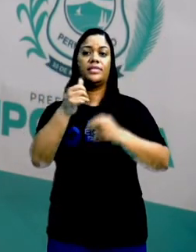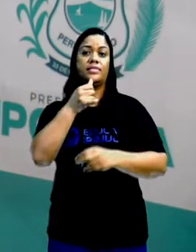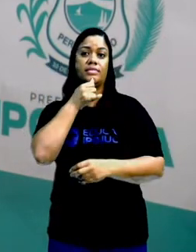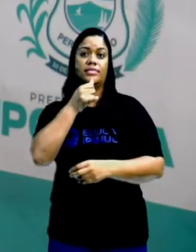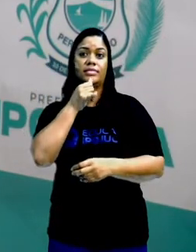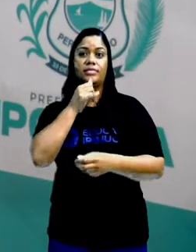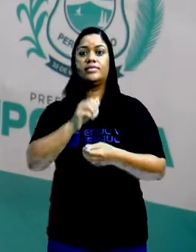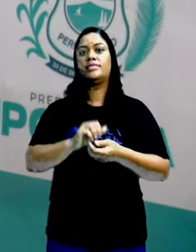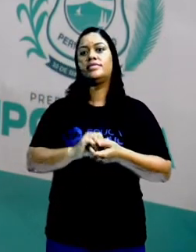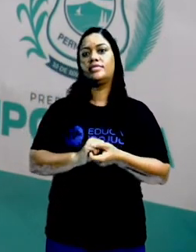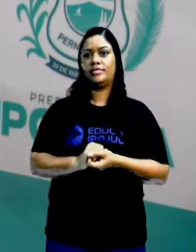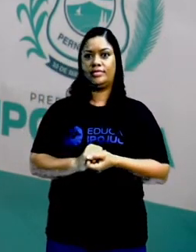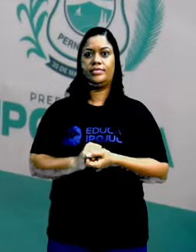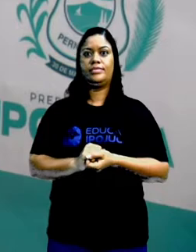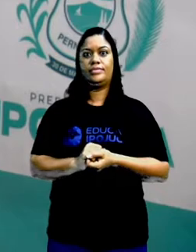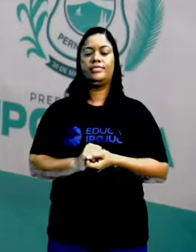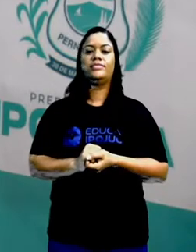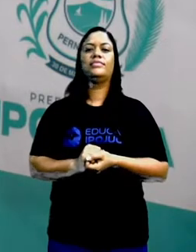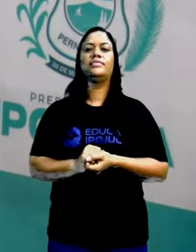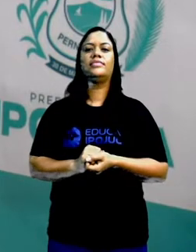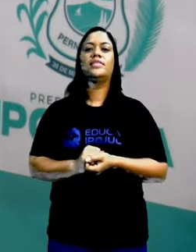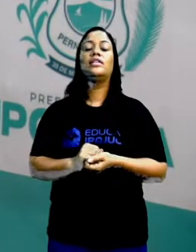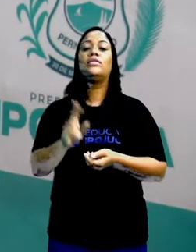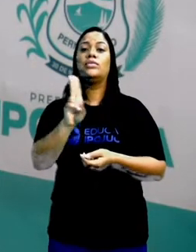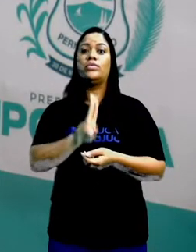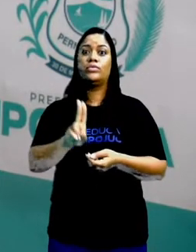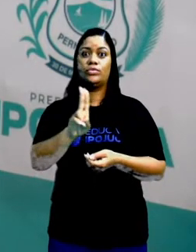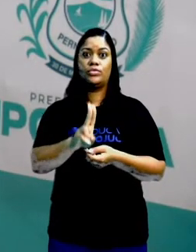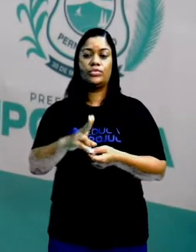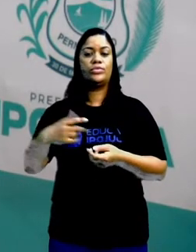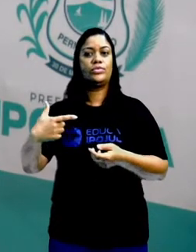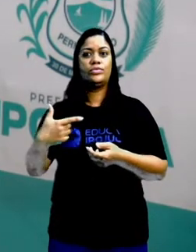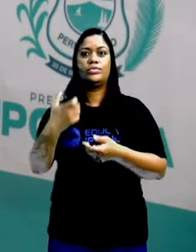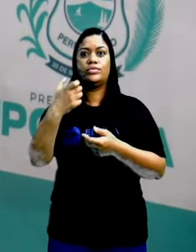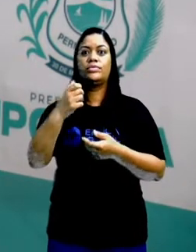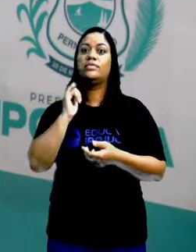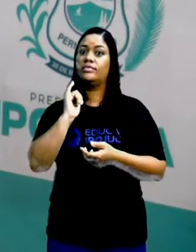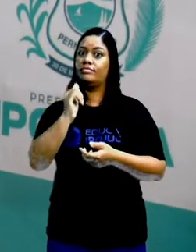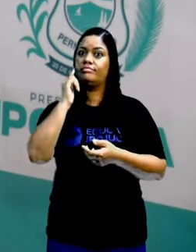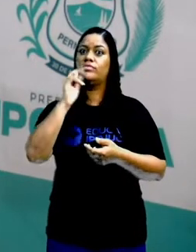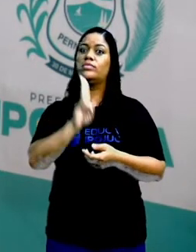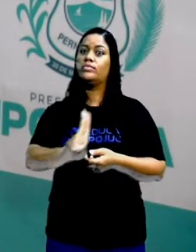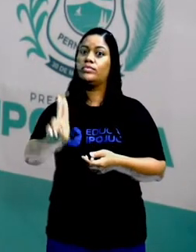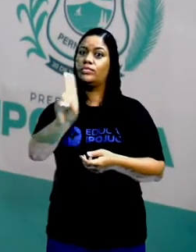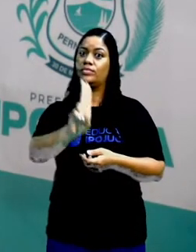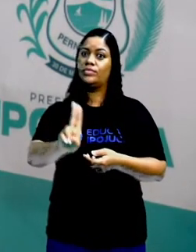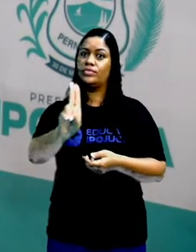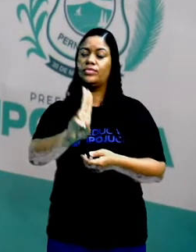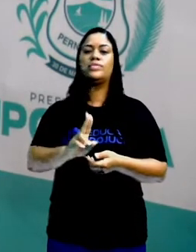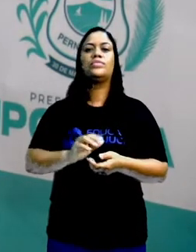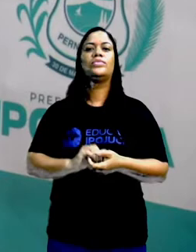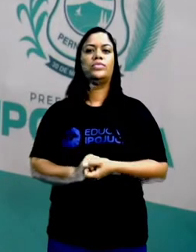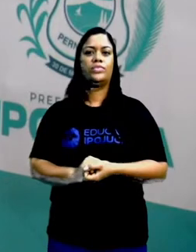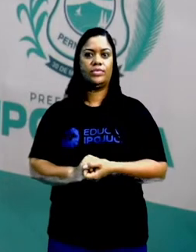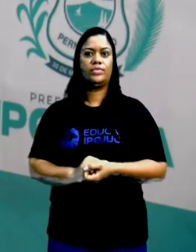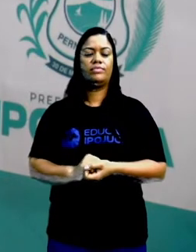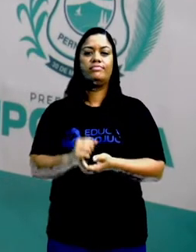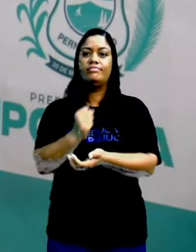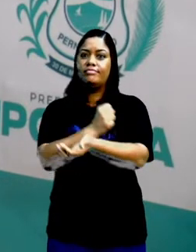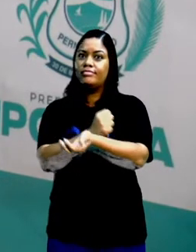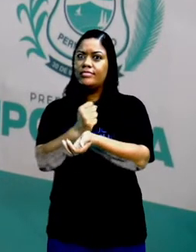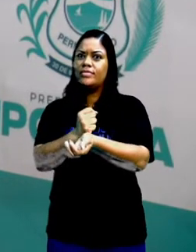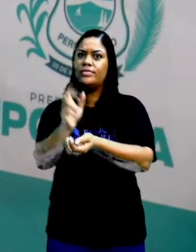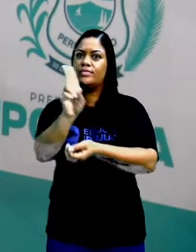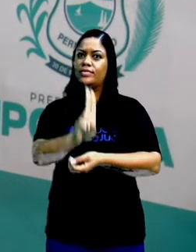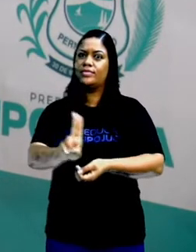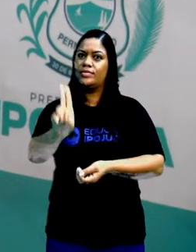exemplo o aborto né o uso de armas à venda de armas o uso de droga legalizada no legaliza